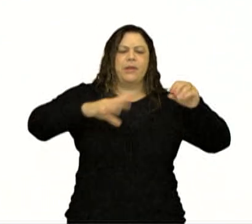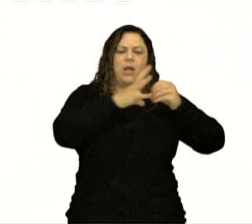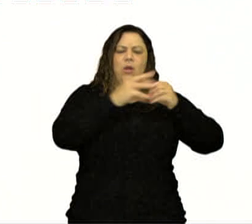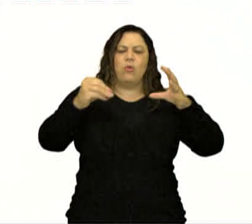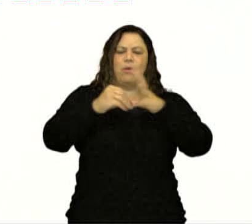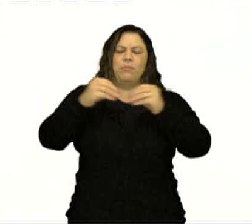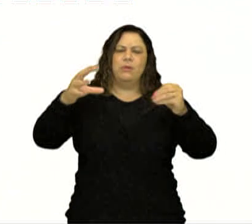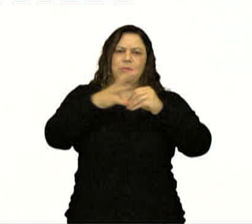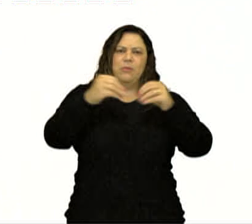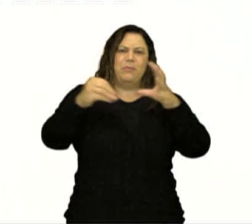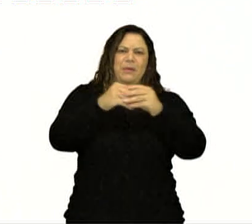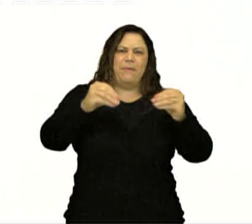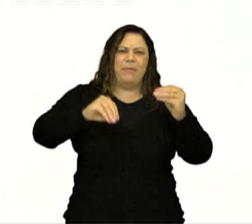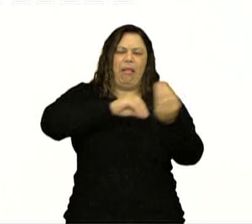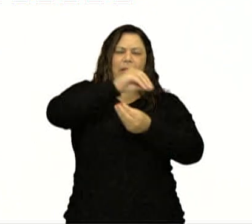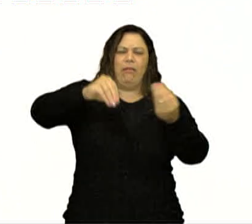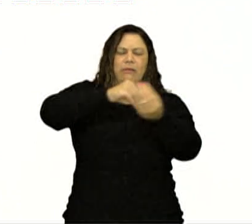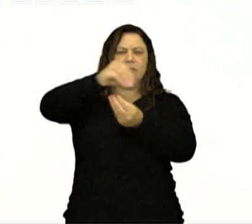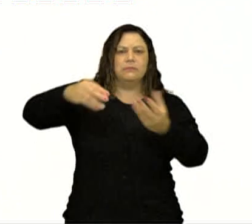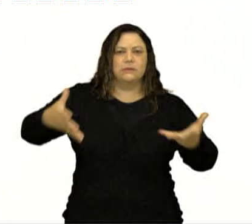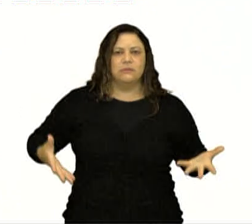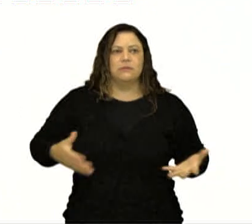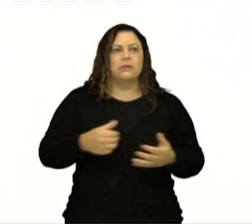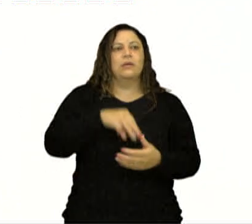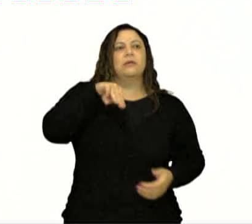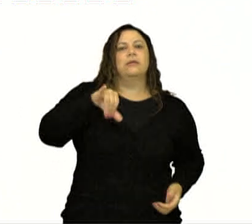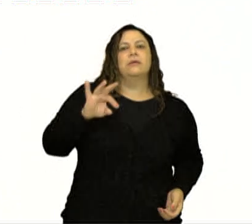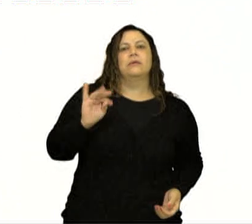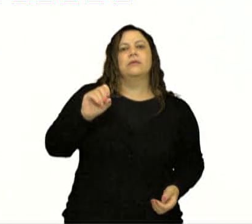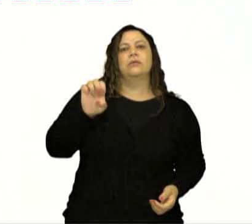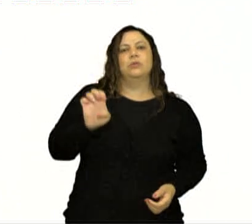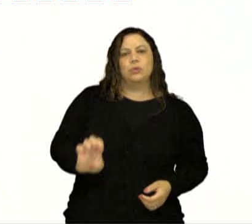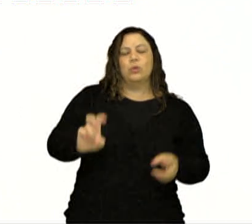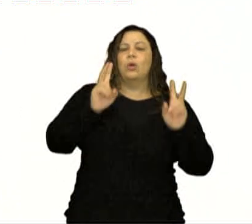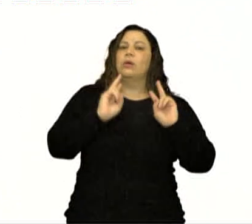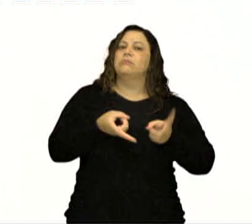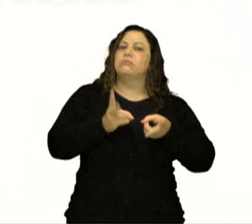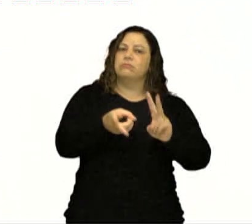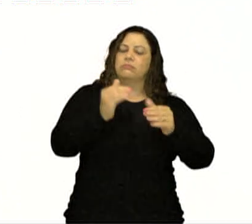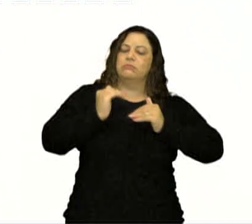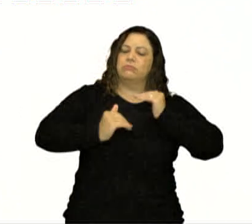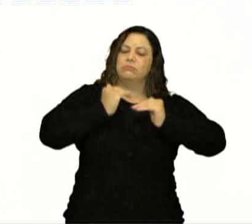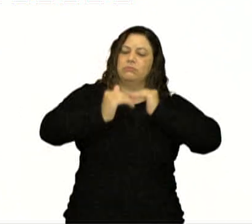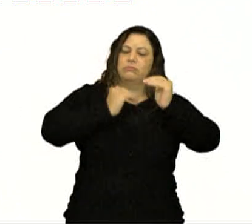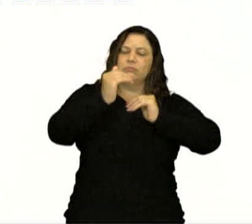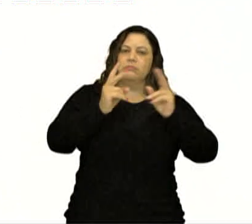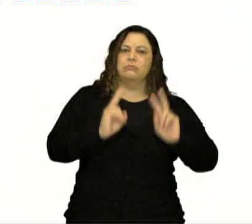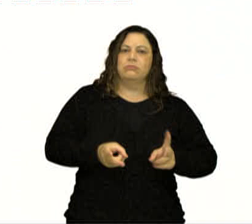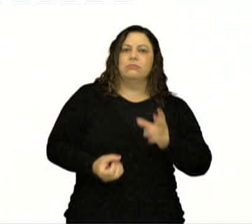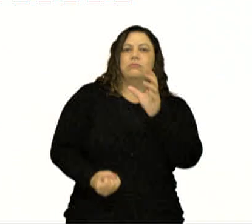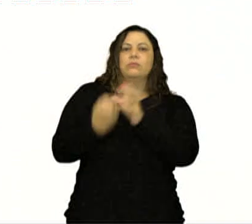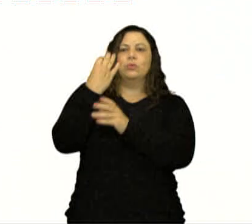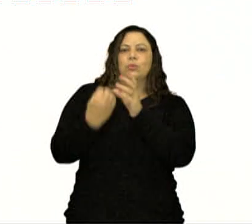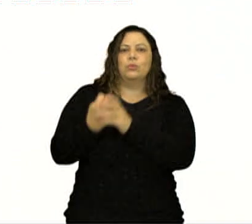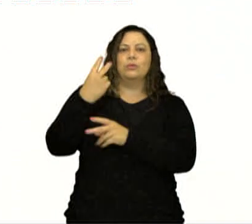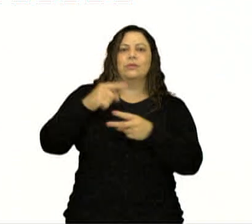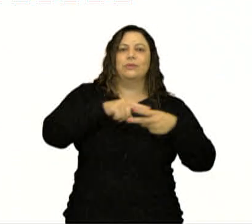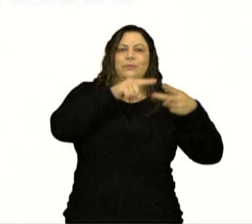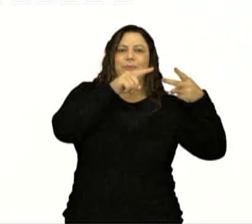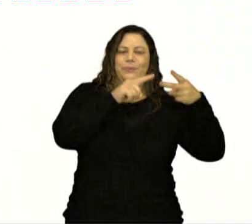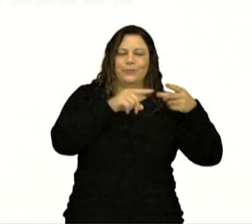totalmente descontrolada. Muito bem, a mitose é um processo contínuo, onde uma célula dá origem a duas novas